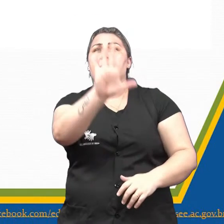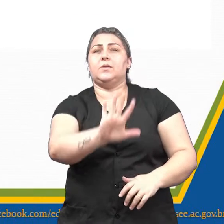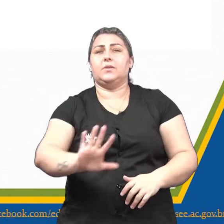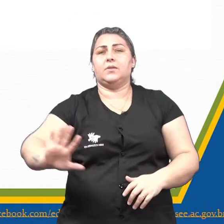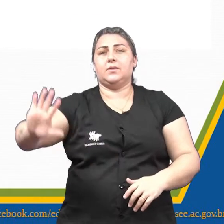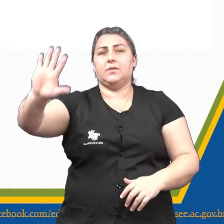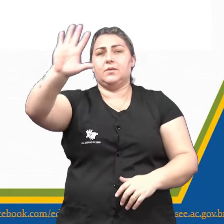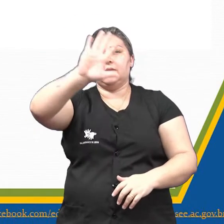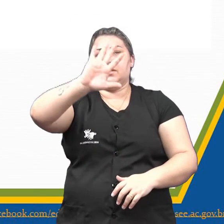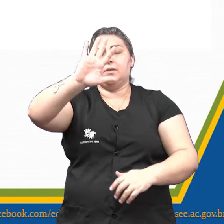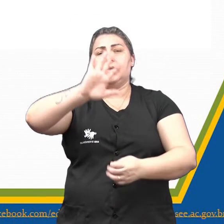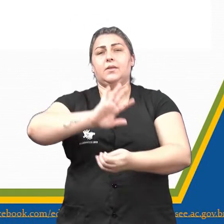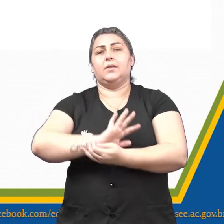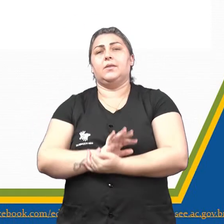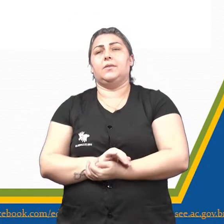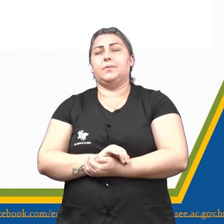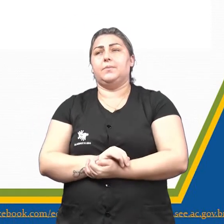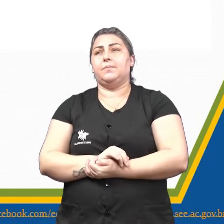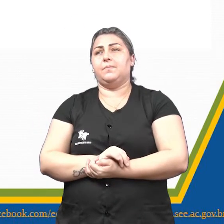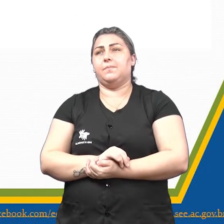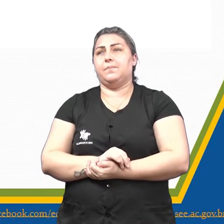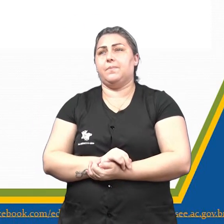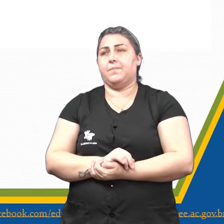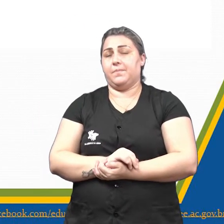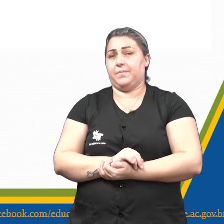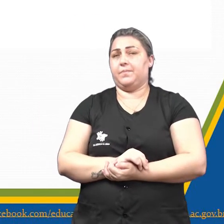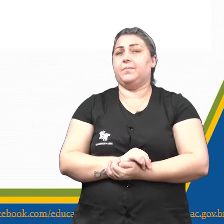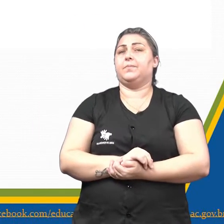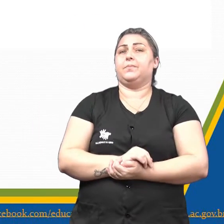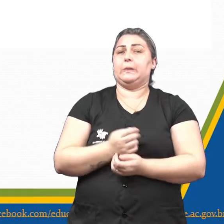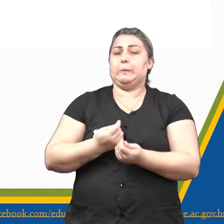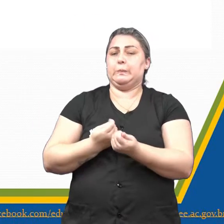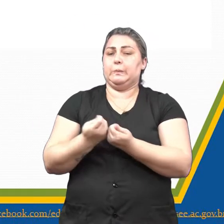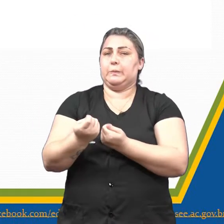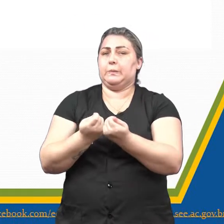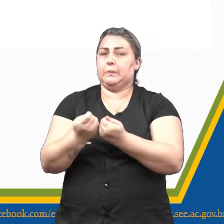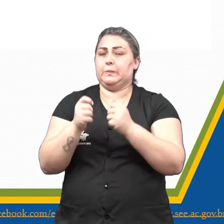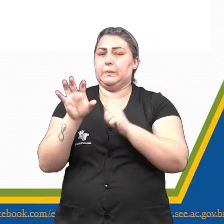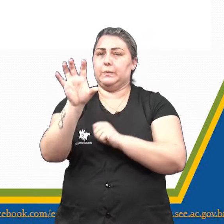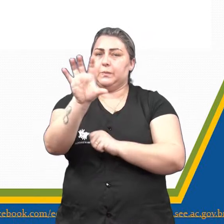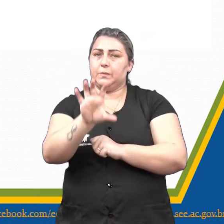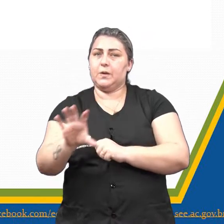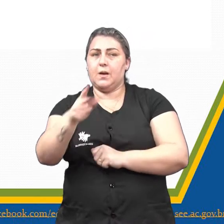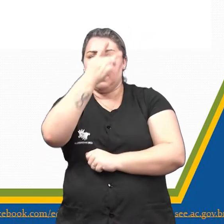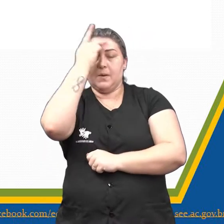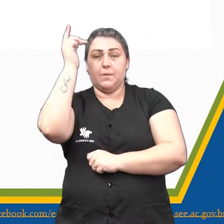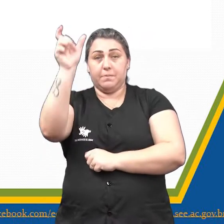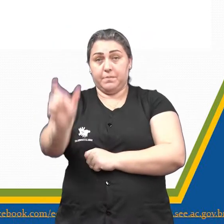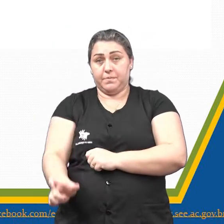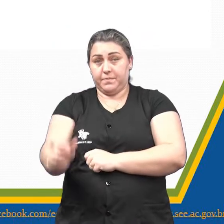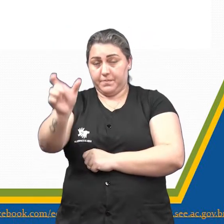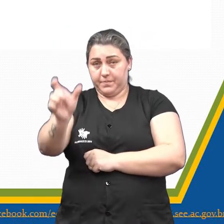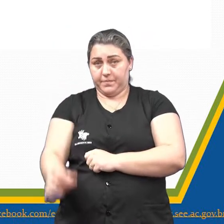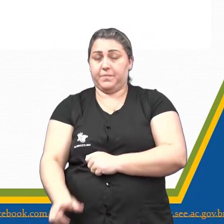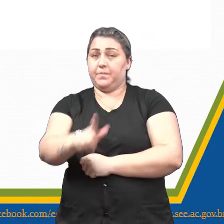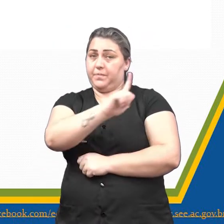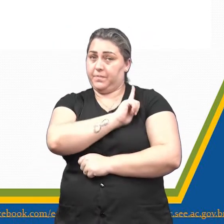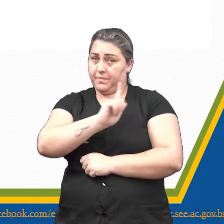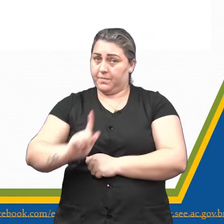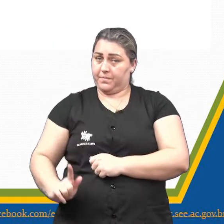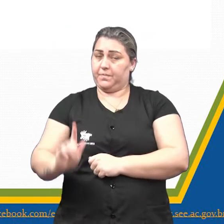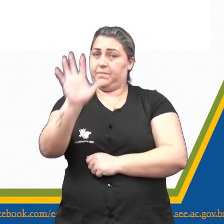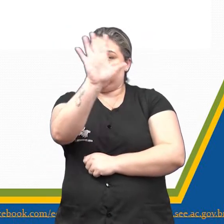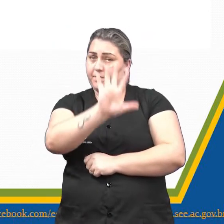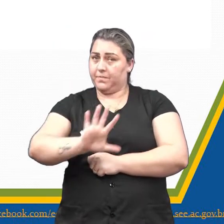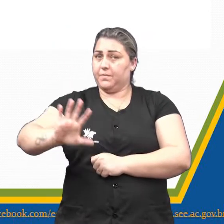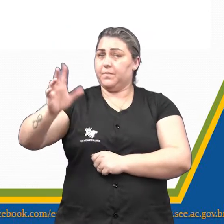Esse governo geral é uma forma de controlar todo o território, né? Uma pessoa, né, que seria o governo geral.